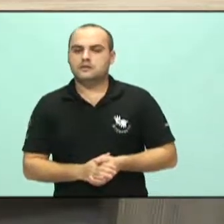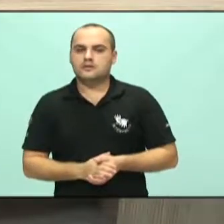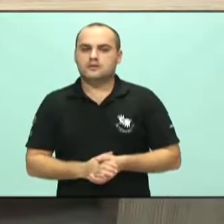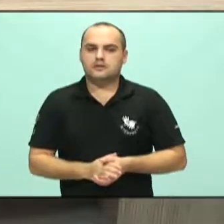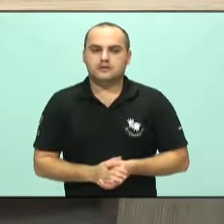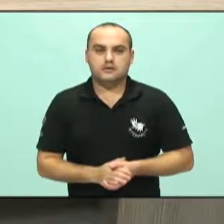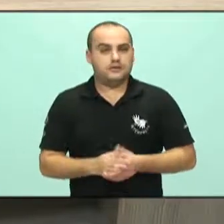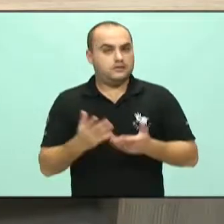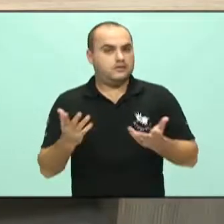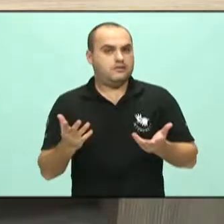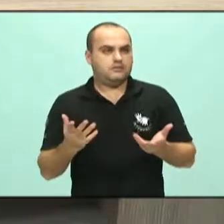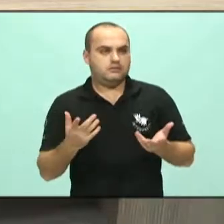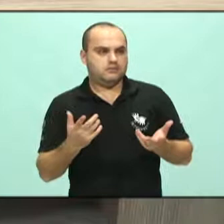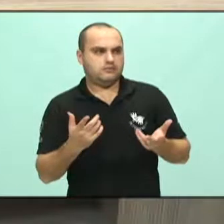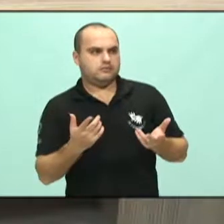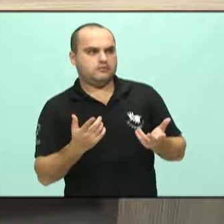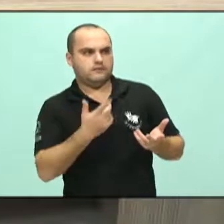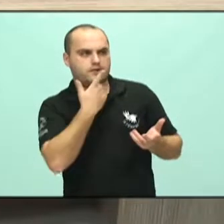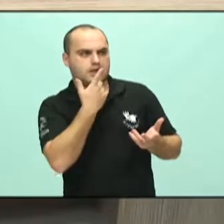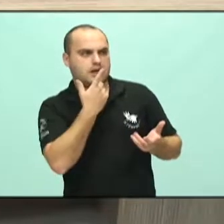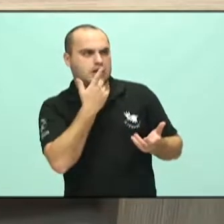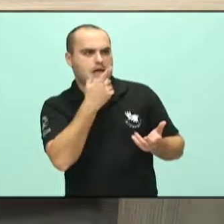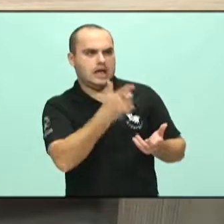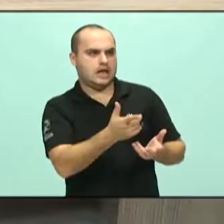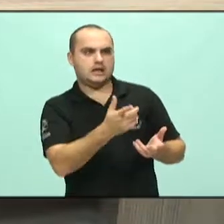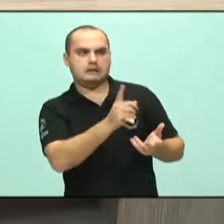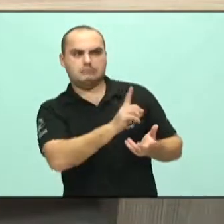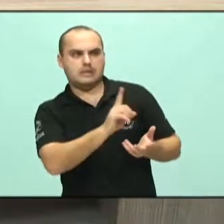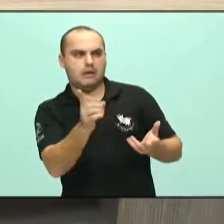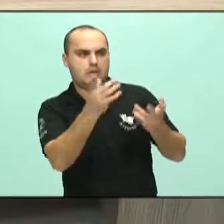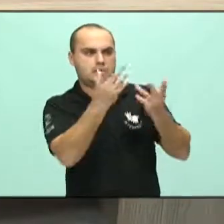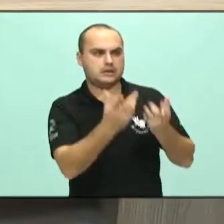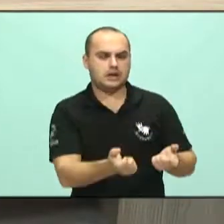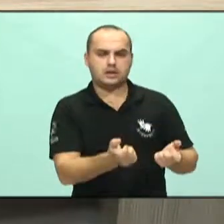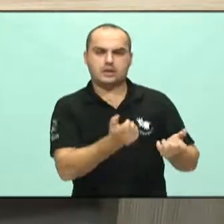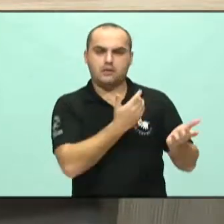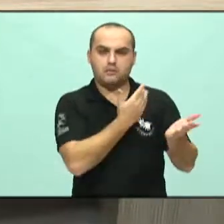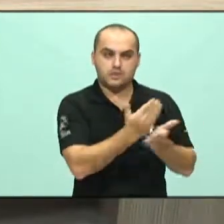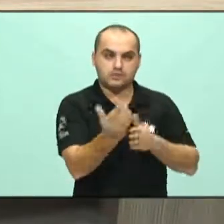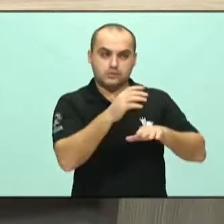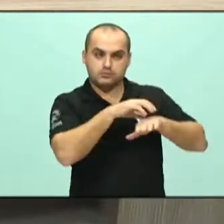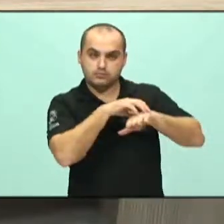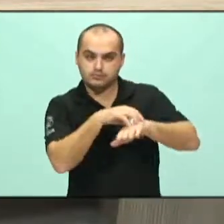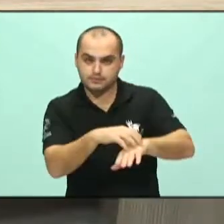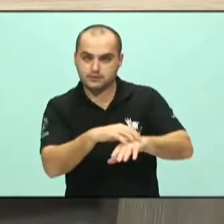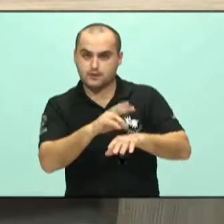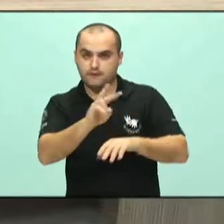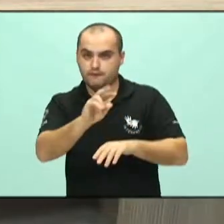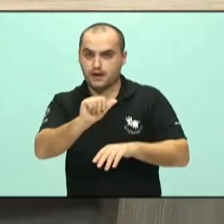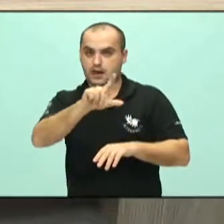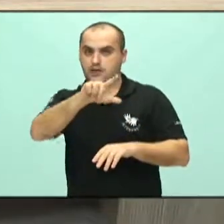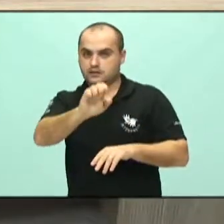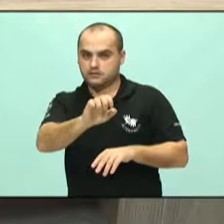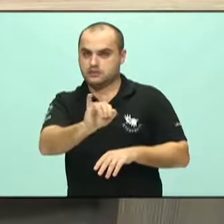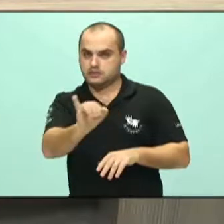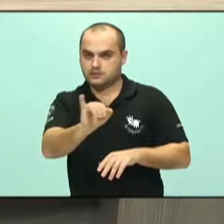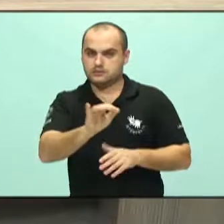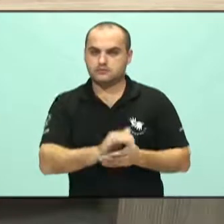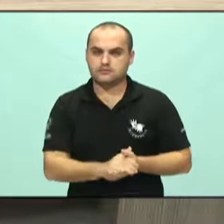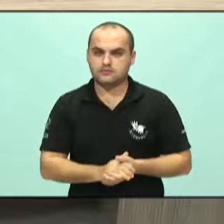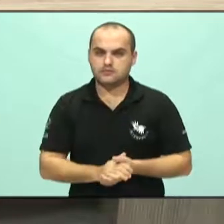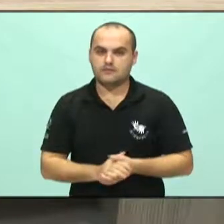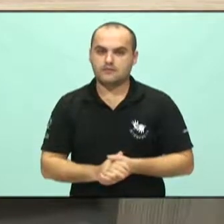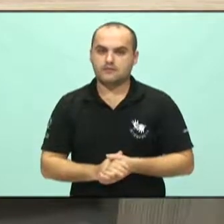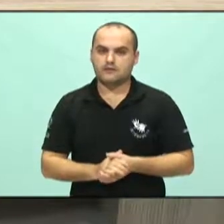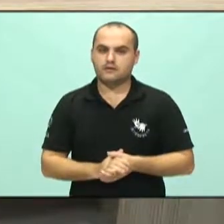não aceitar que ele foi o iniciador da colonização do Vale do Itajaí. Ano que